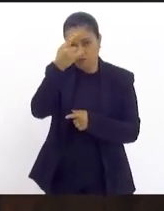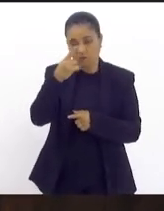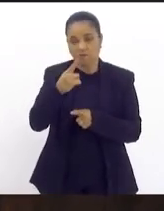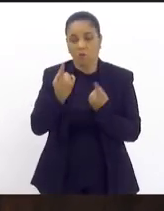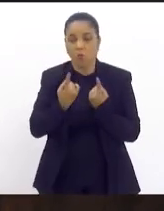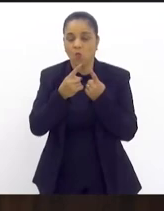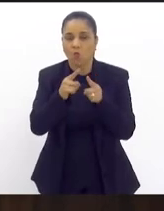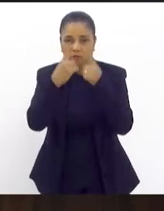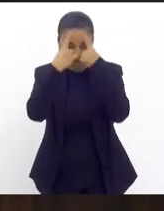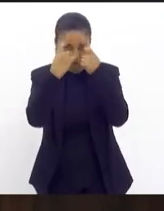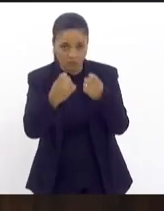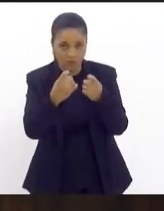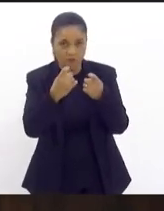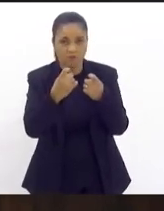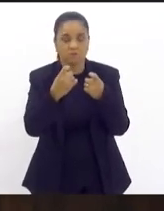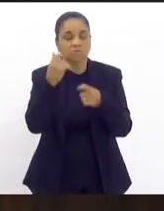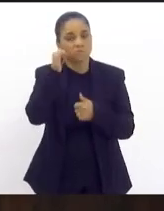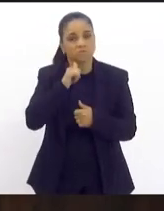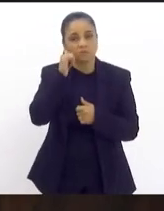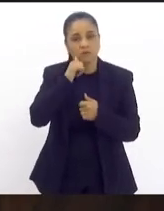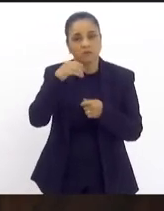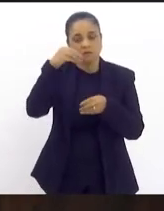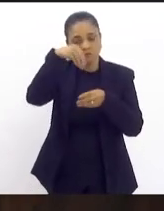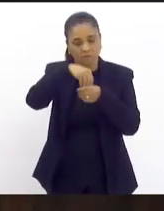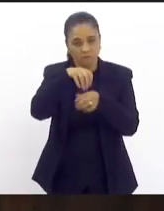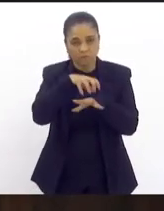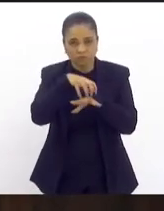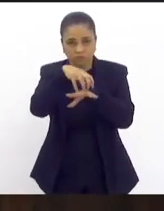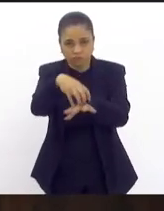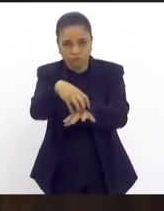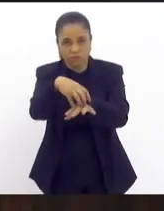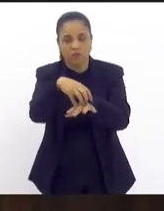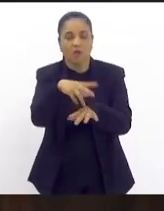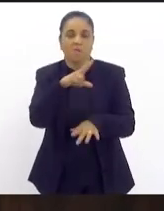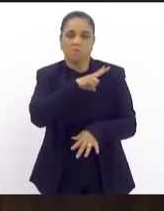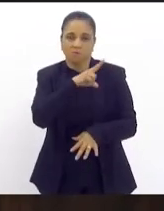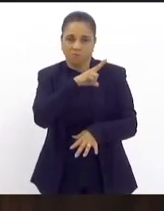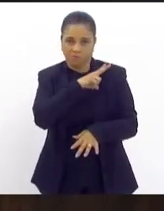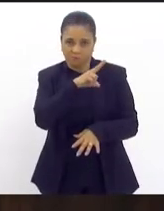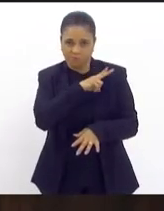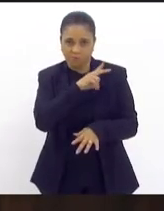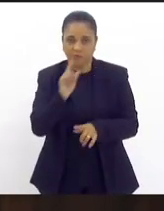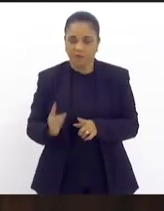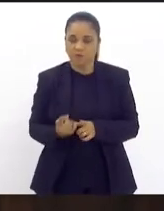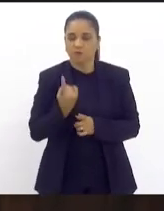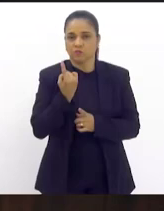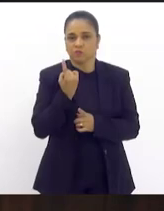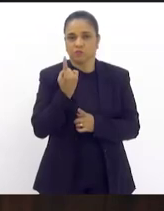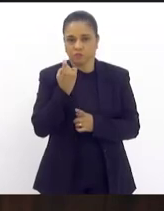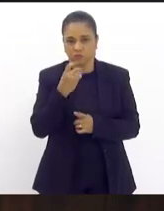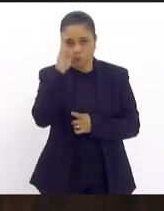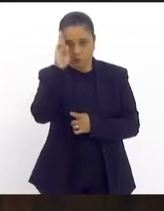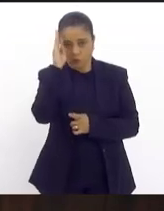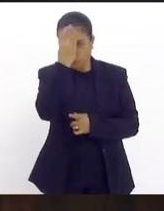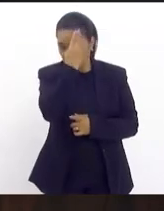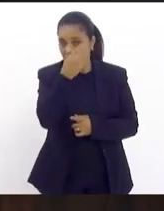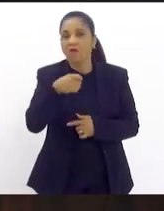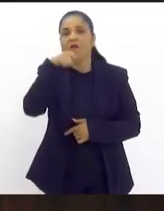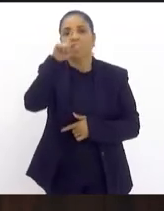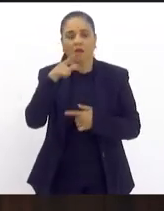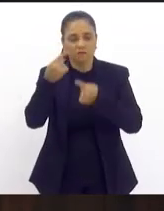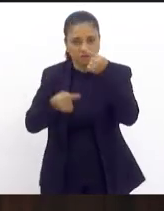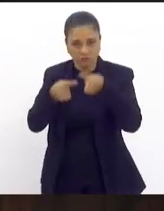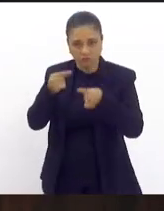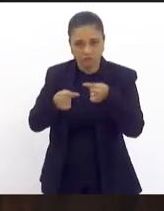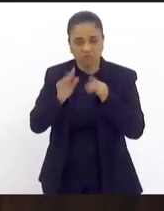as Mulheres nos Transportes Públicos e Remunerados, Privados e Individuais de Passageiros. Em discussão, não havendo quem queira discutir,